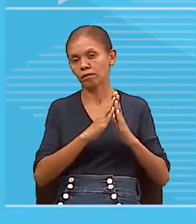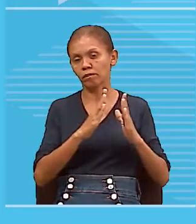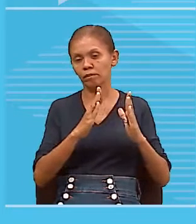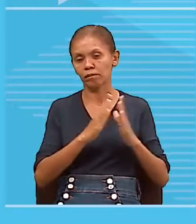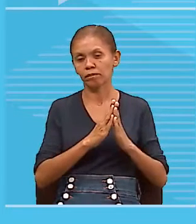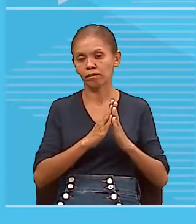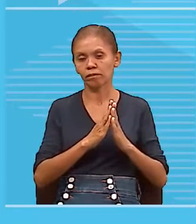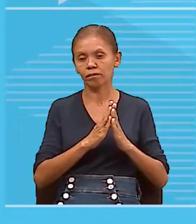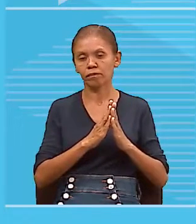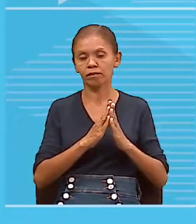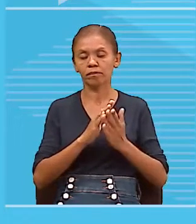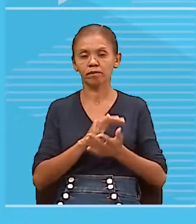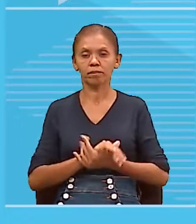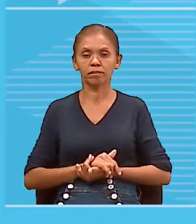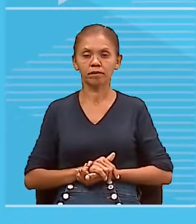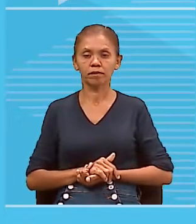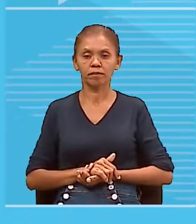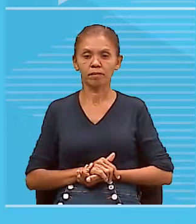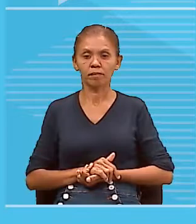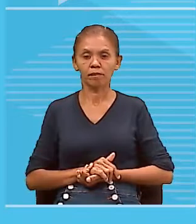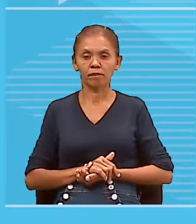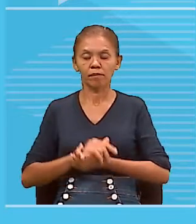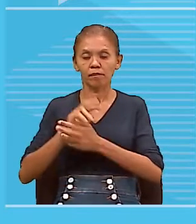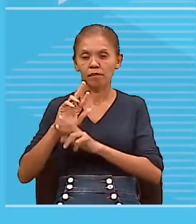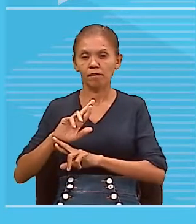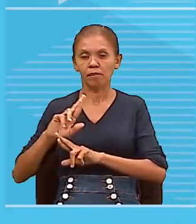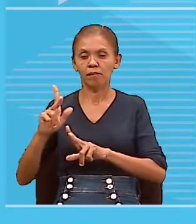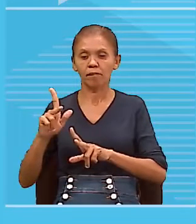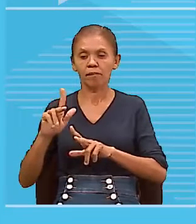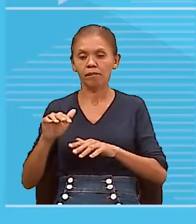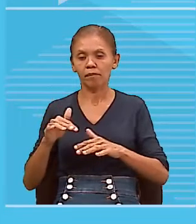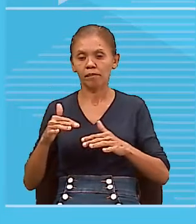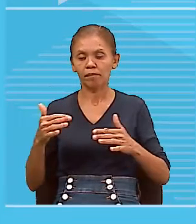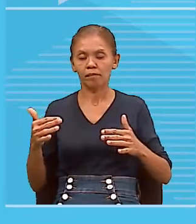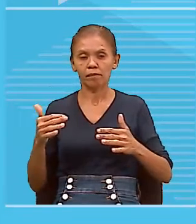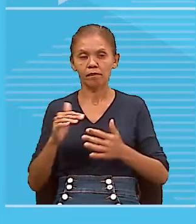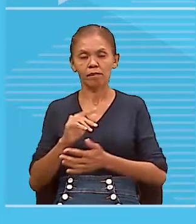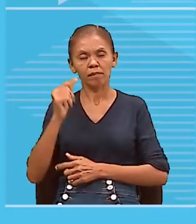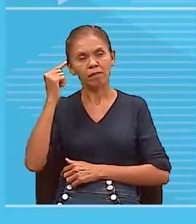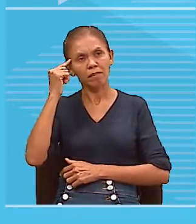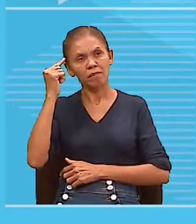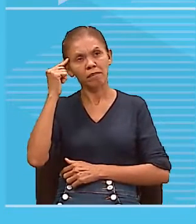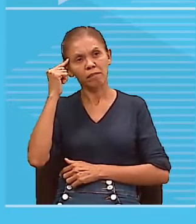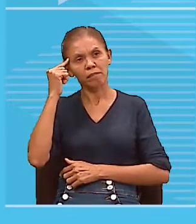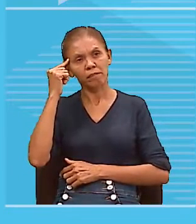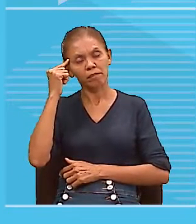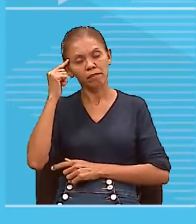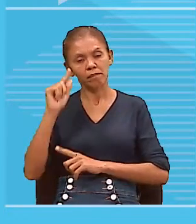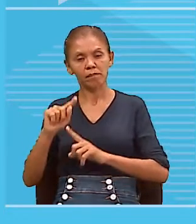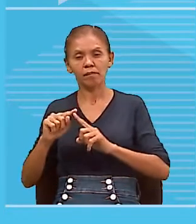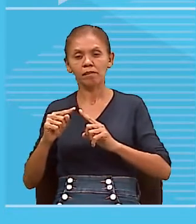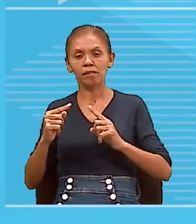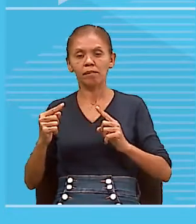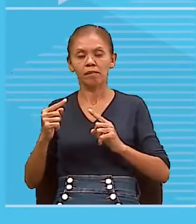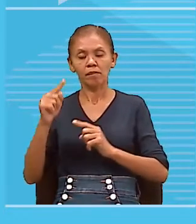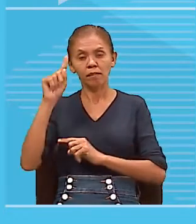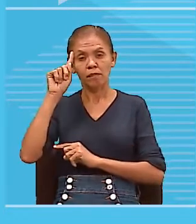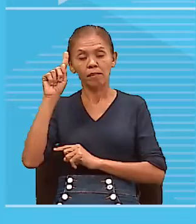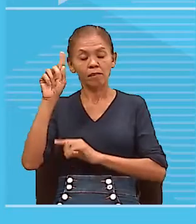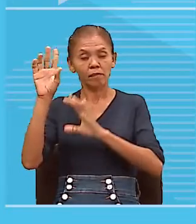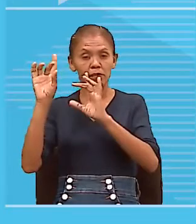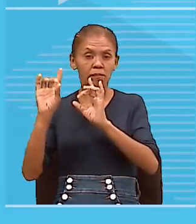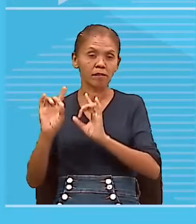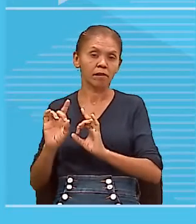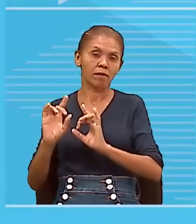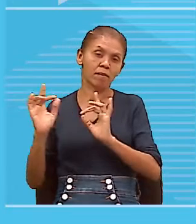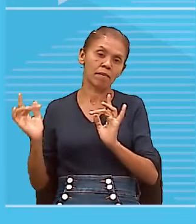muito doida muito diferente né então a gente eu ficava pensando nisso mas só um dia desse que eu tive